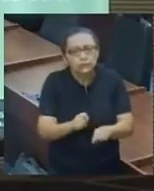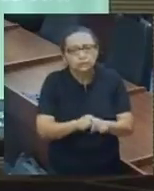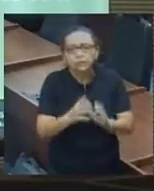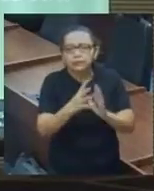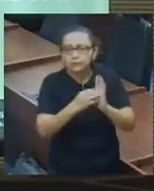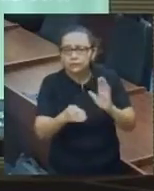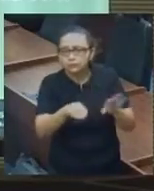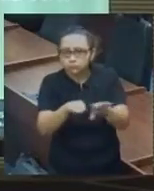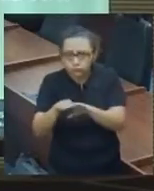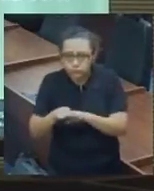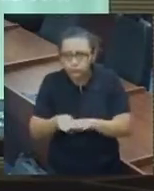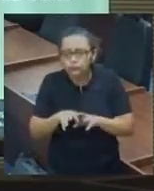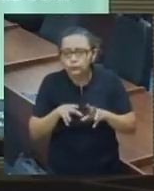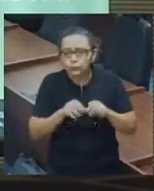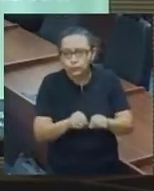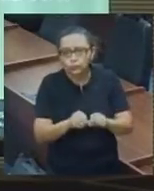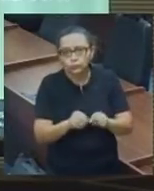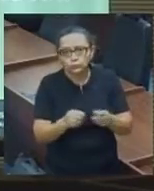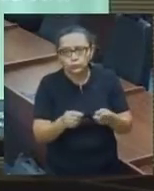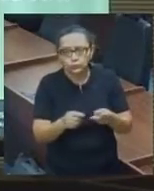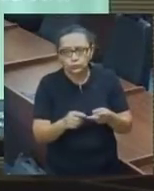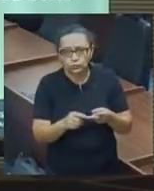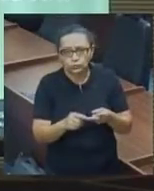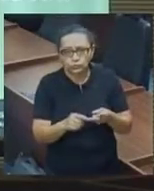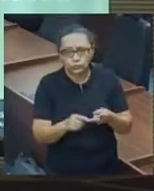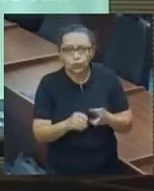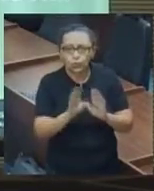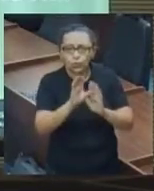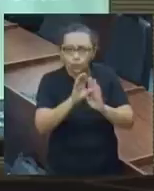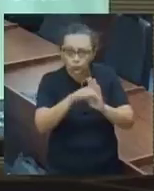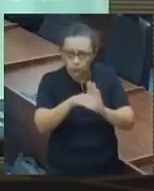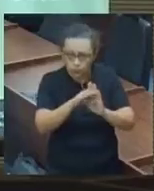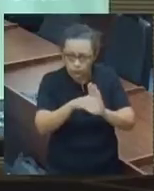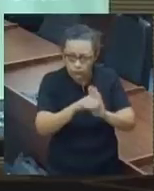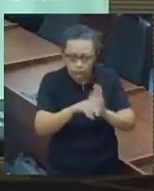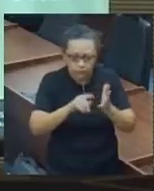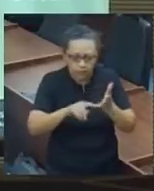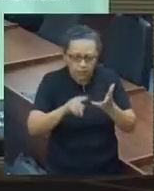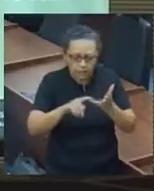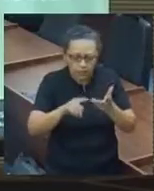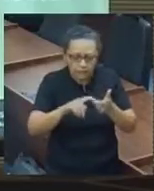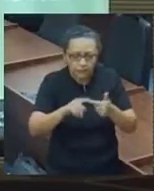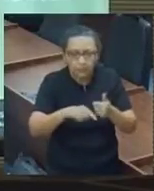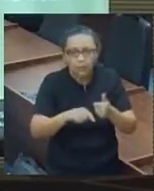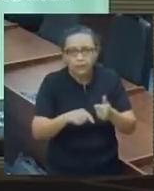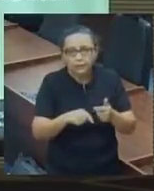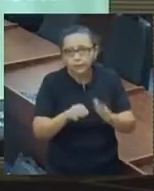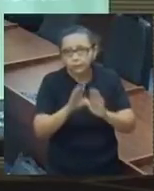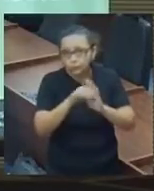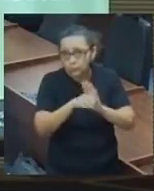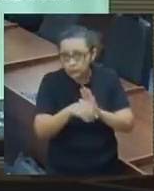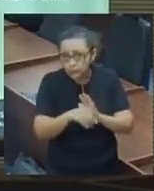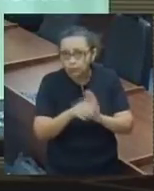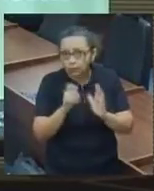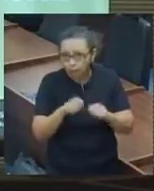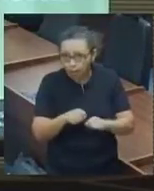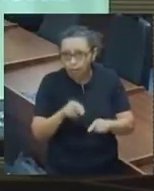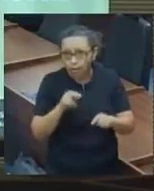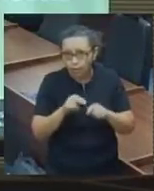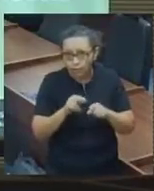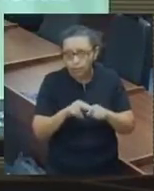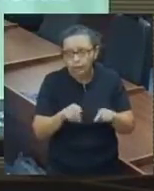razoável que são todos é conceitos é não aplicável somente a